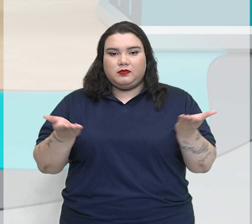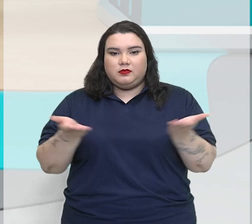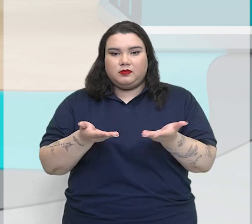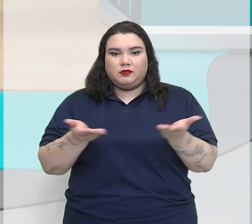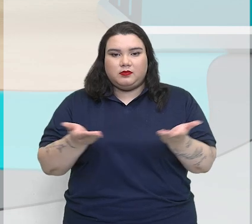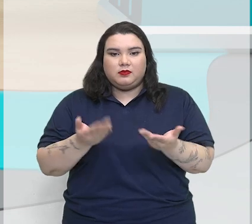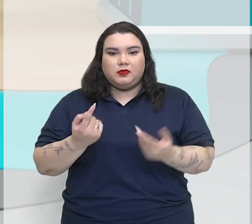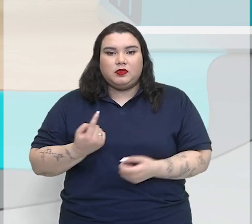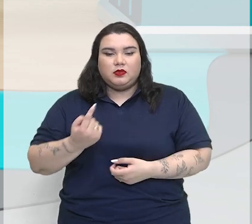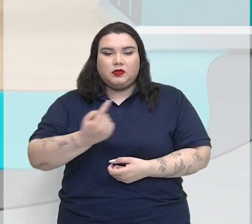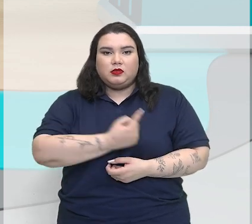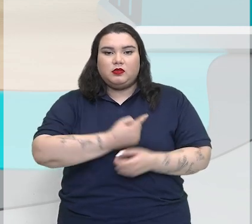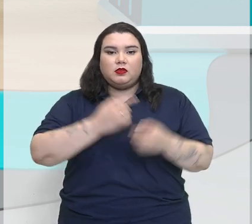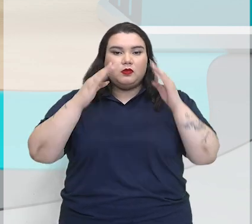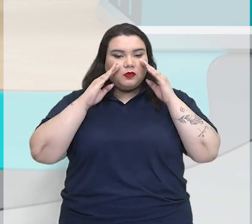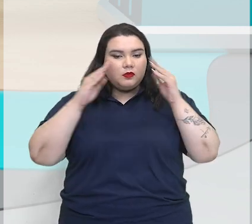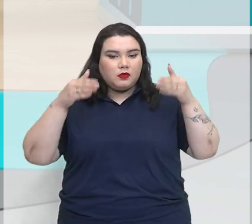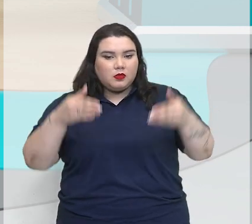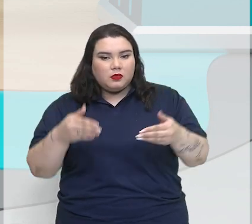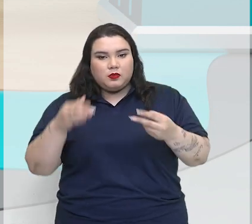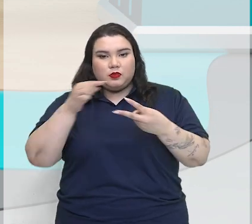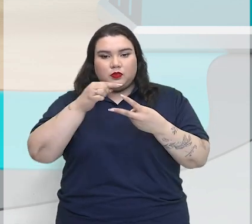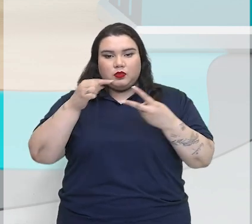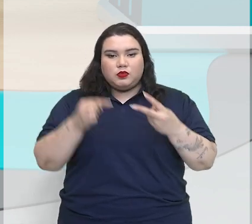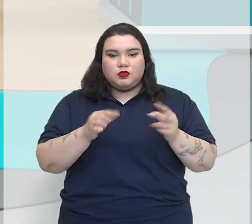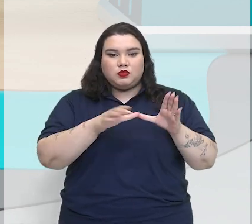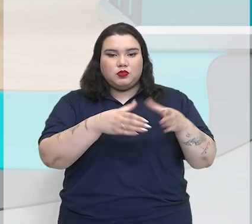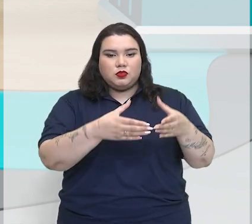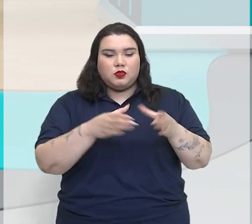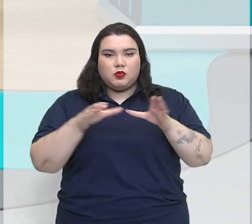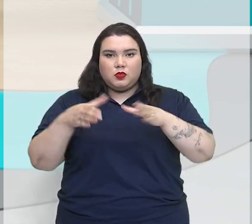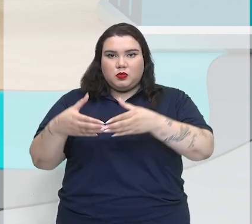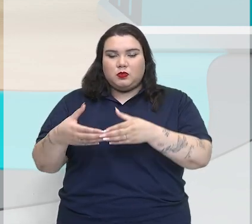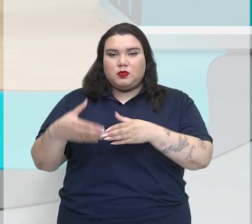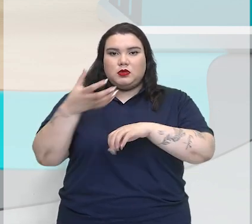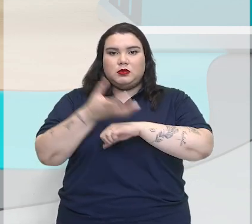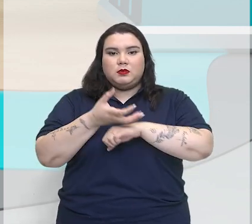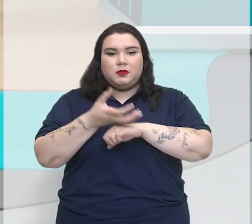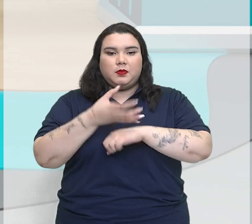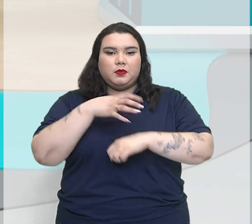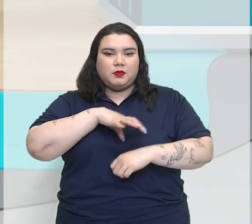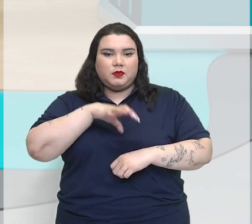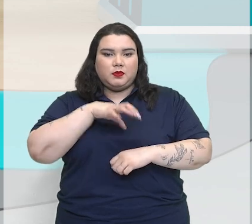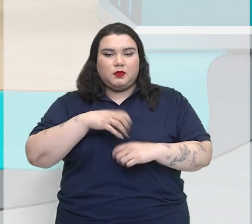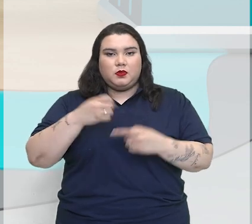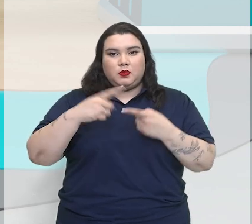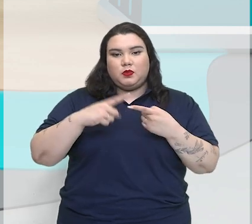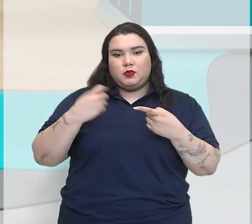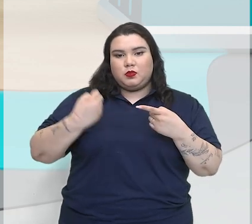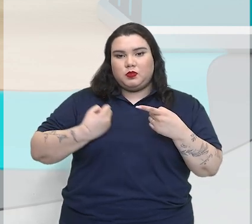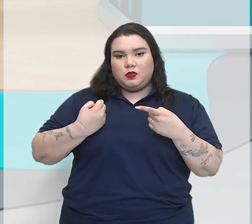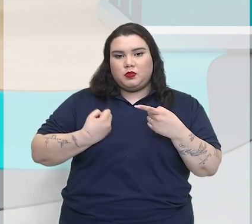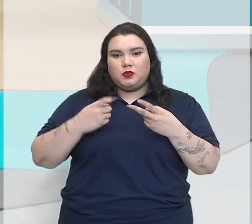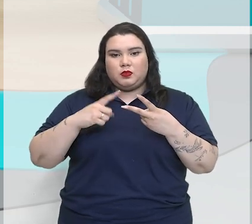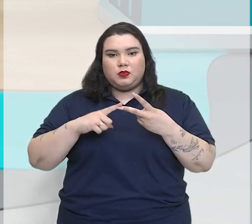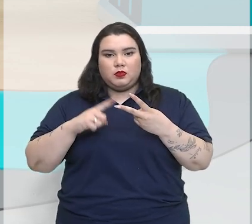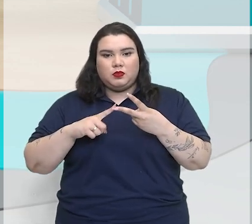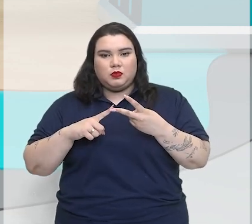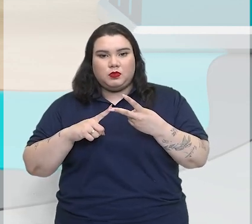Então hoje nós vamos focar em duas classes de palavras da língua portuguesa: o numeral e